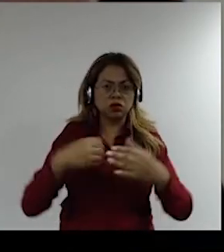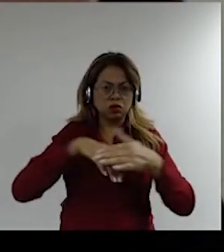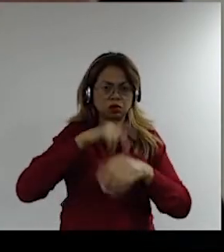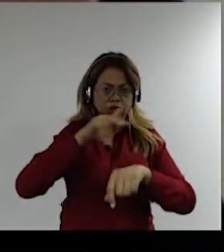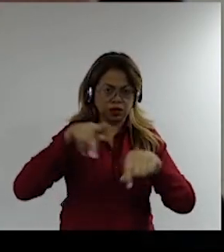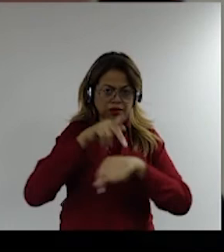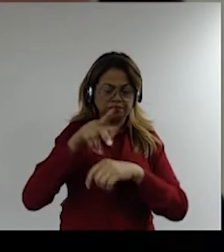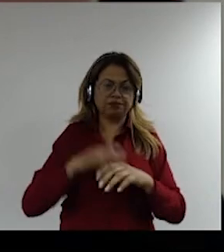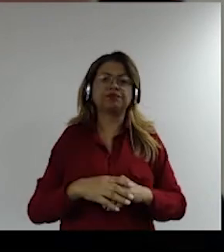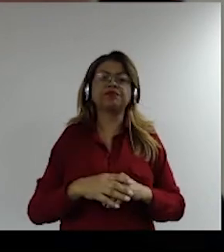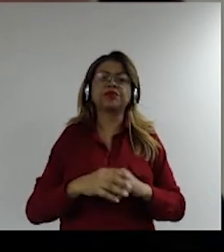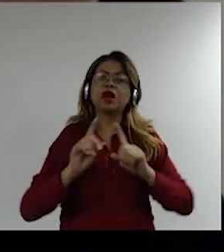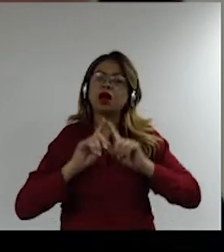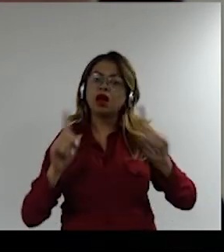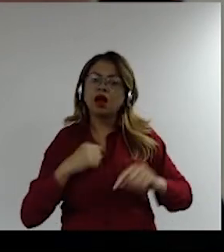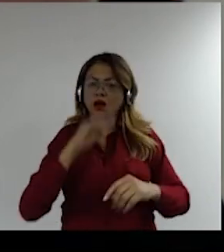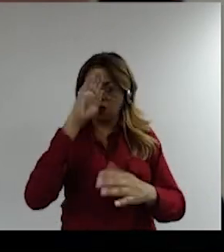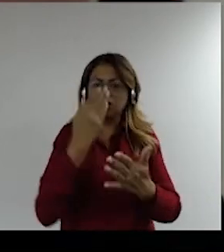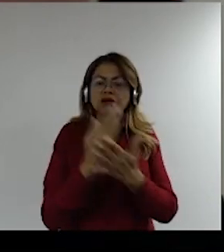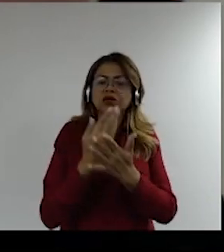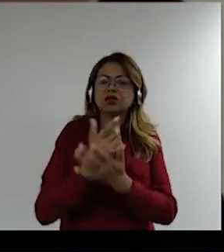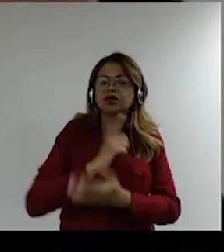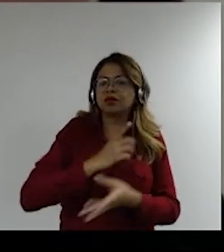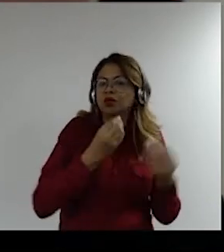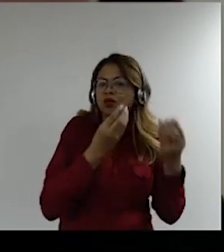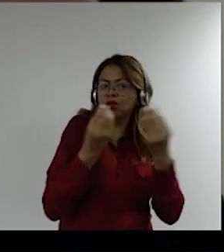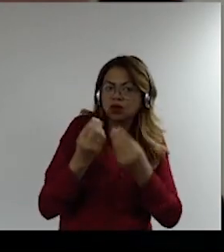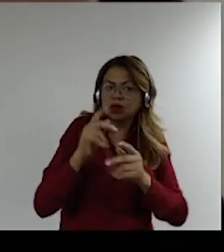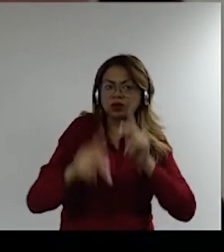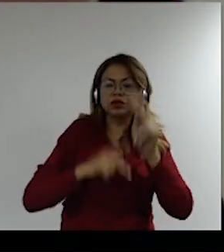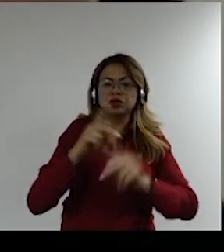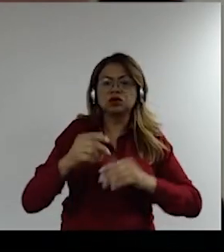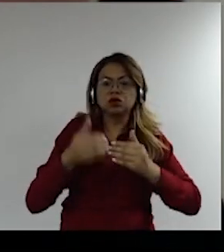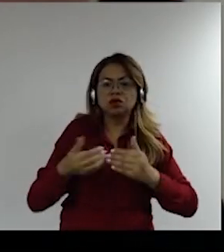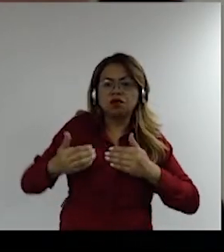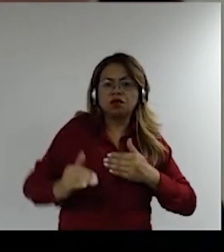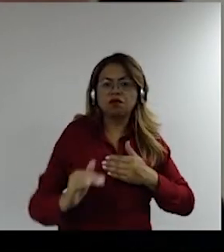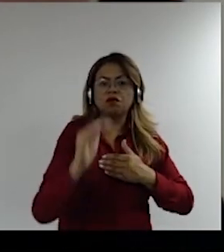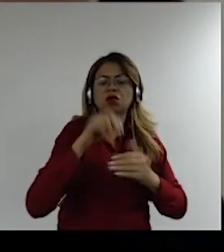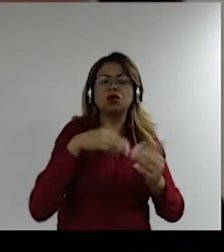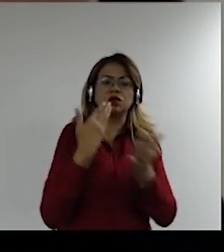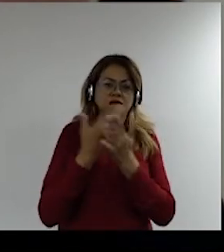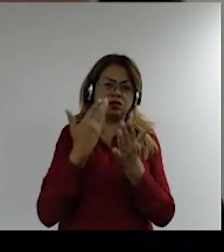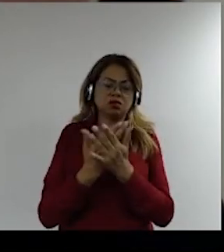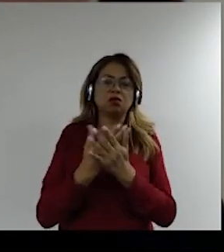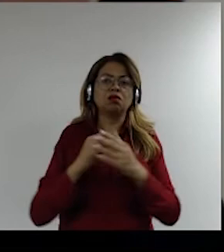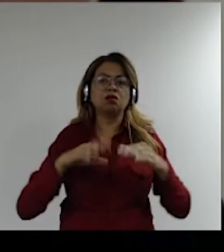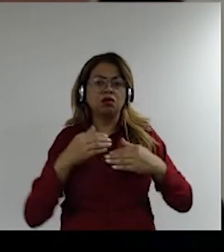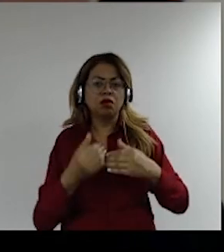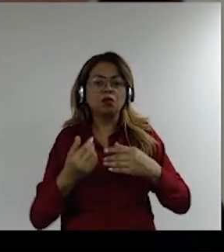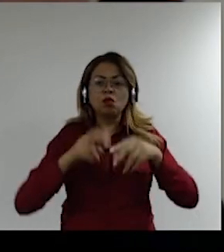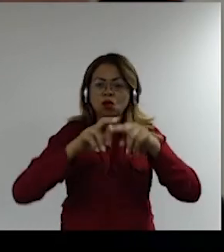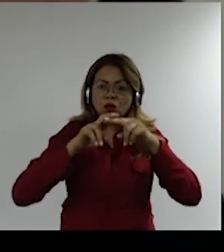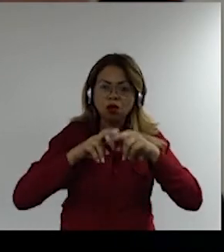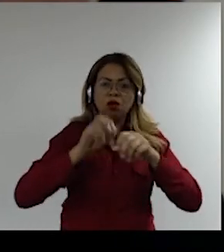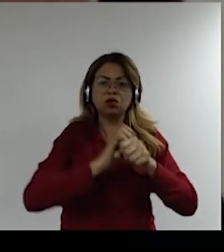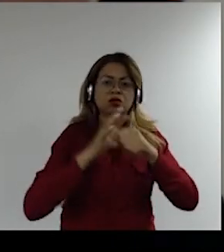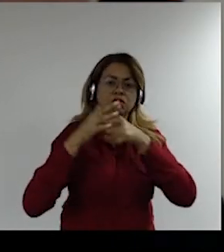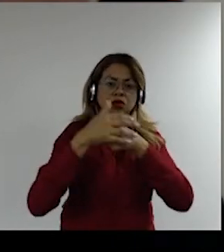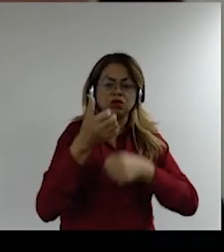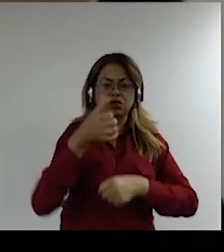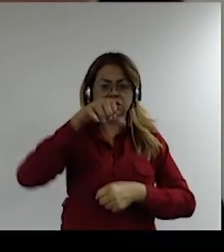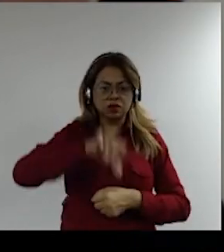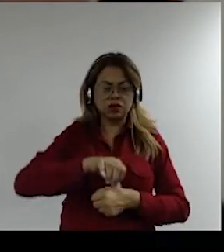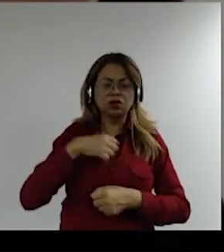que ainda nós temos muita gente fora da escola, e agora, com essa questão pandêmica que estamos vivendo, em razão da Covid-19,